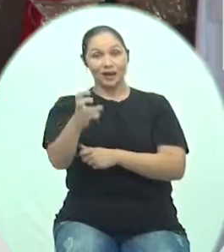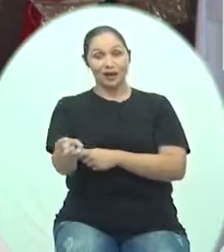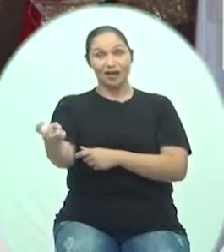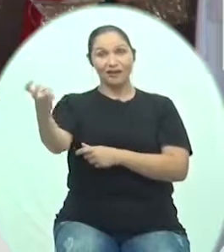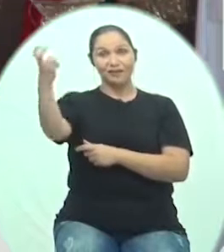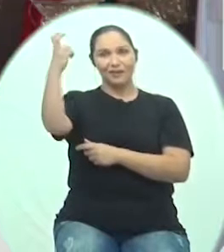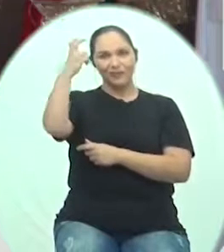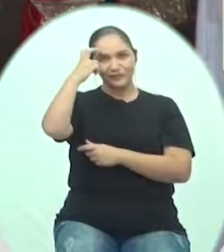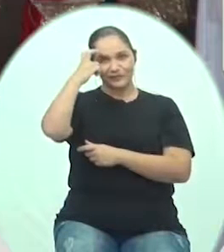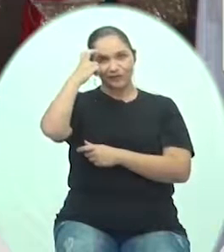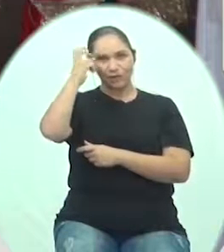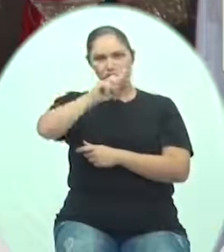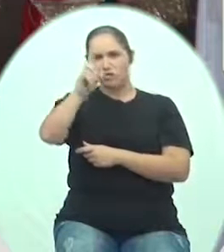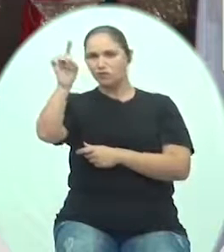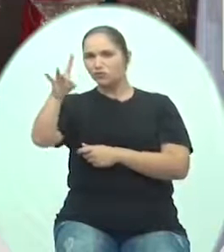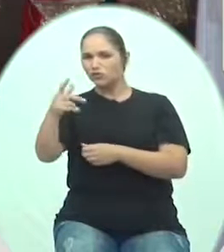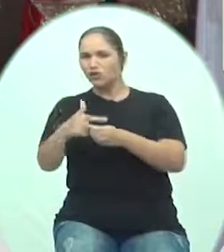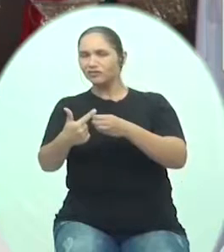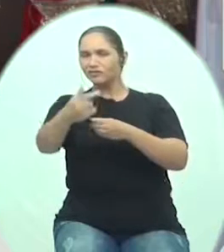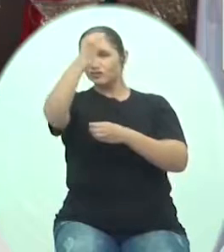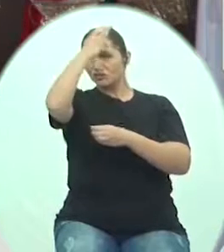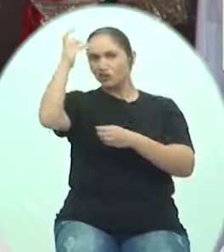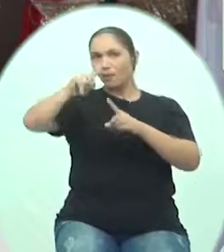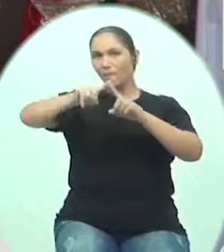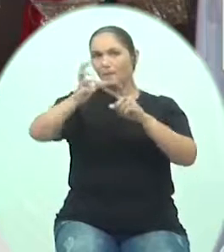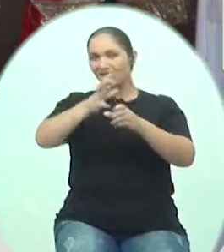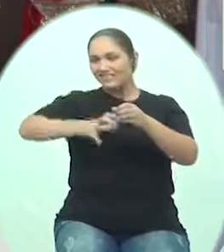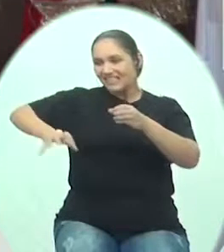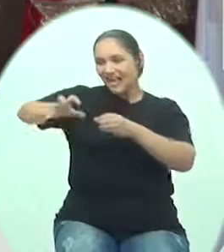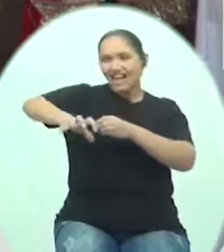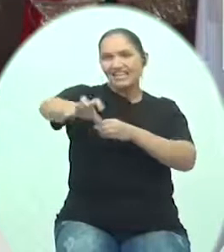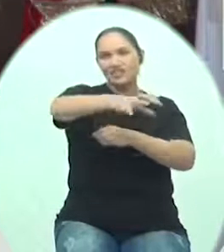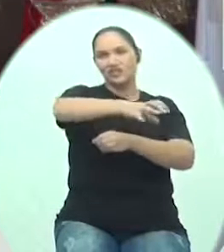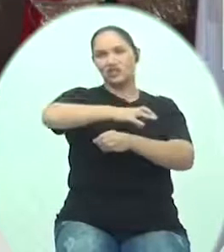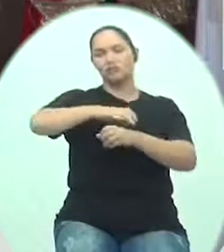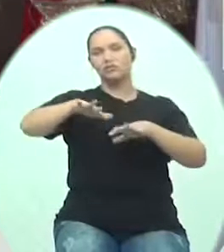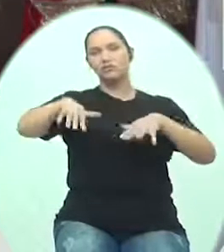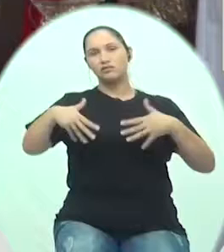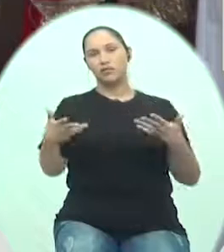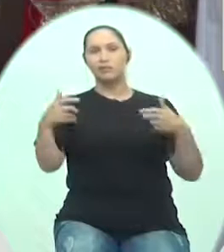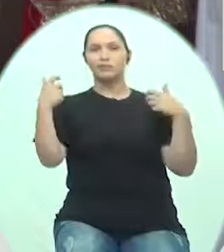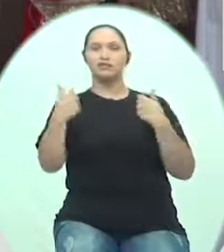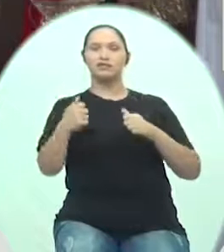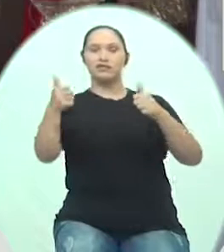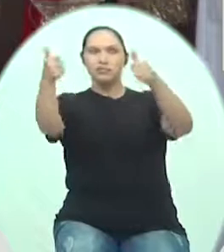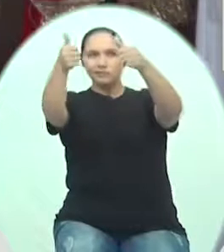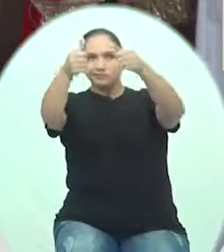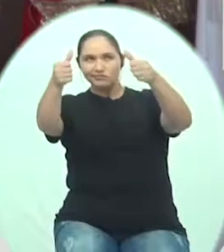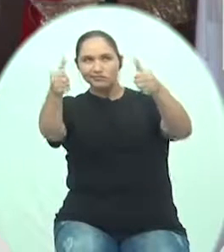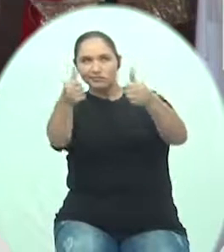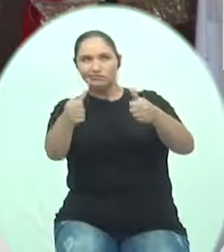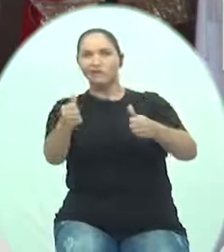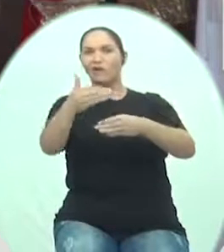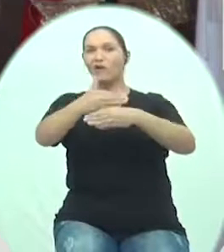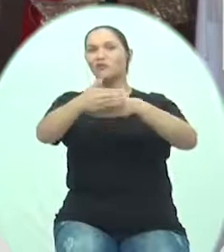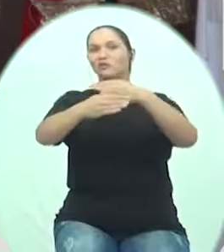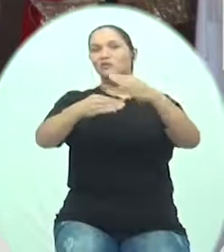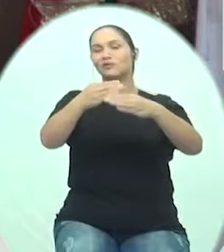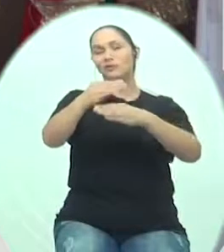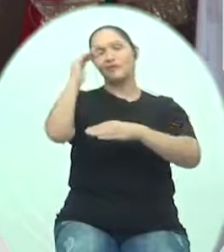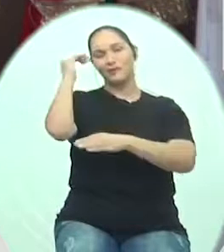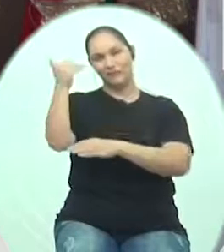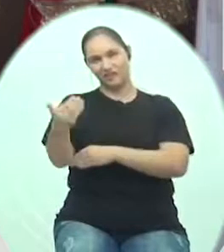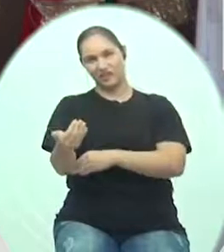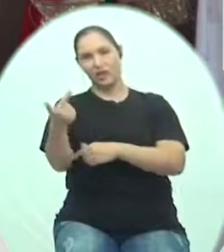toda a região se complementaria senhores vereadores com o monumento as mulheres que ajudaram a desenvolver a